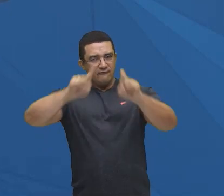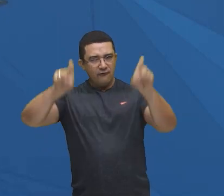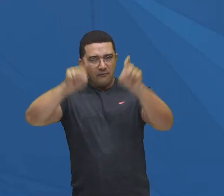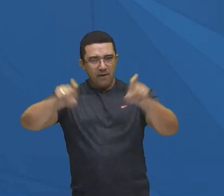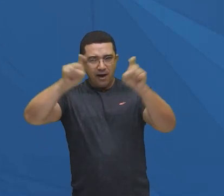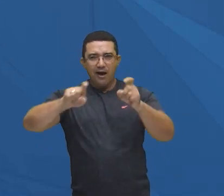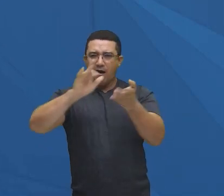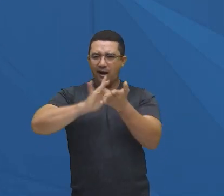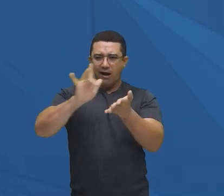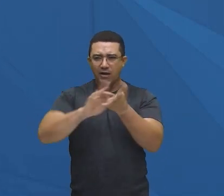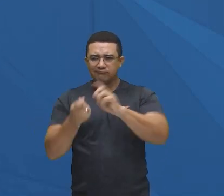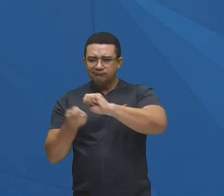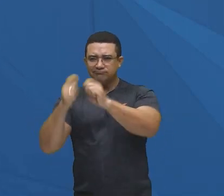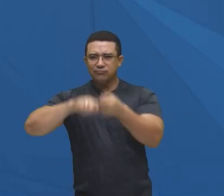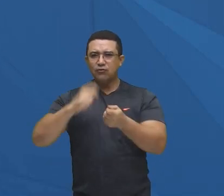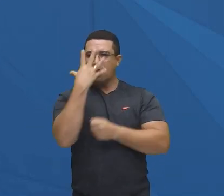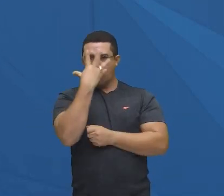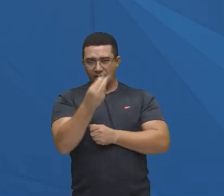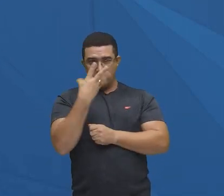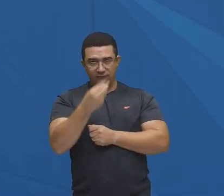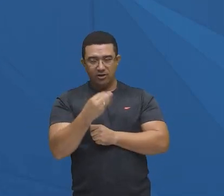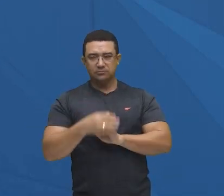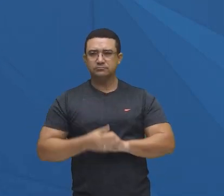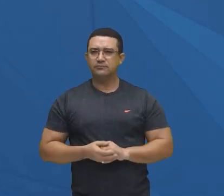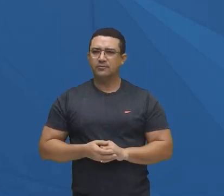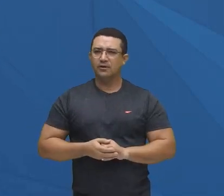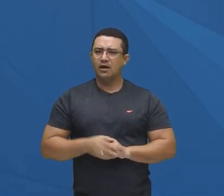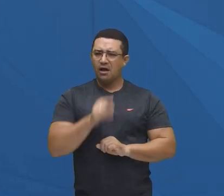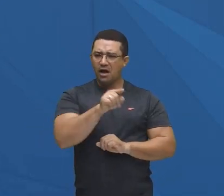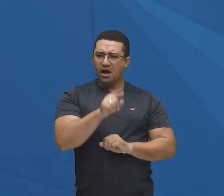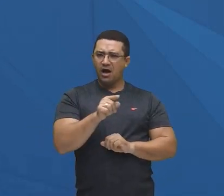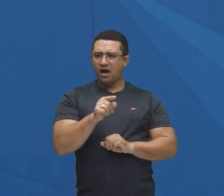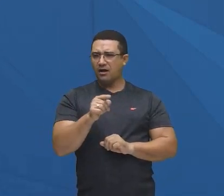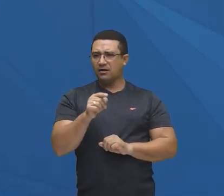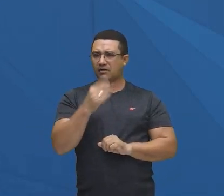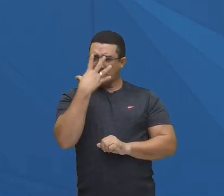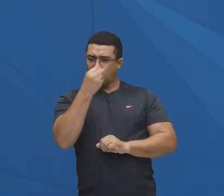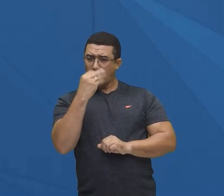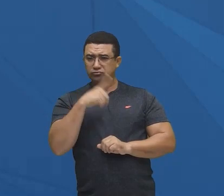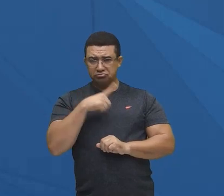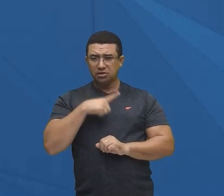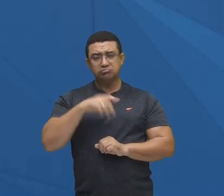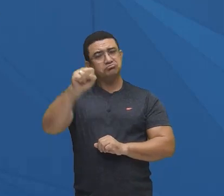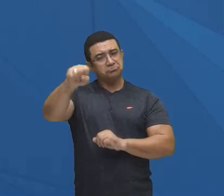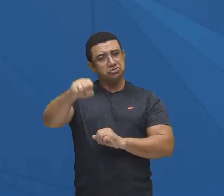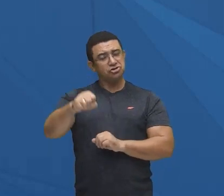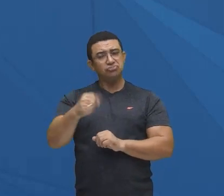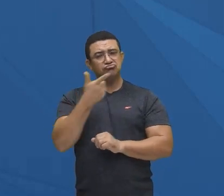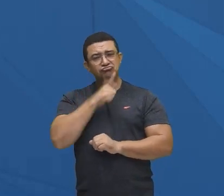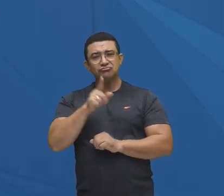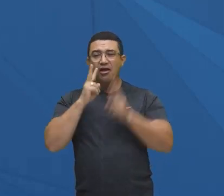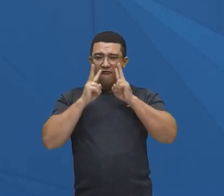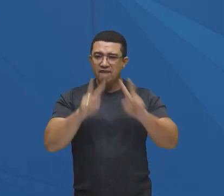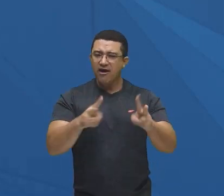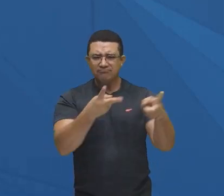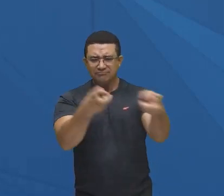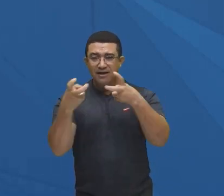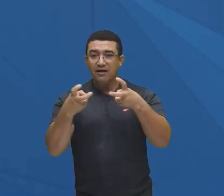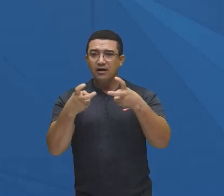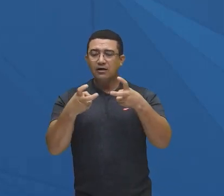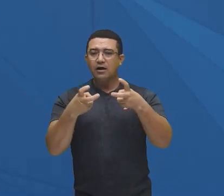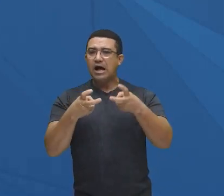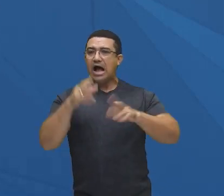Então, não quer dizer que aquilo não exista, porque ele existe, a gente está vendo, né, a gente está ali, a gente pode não